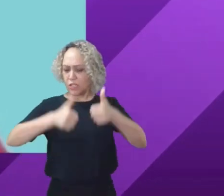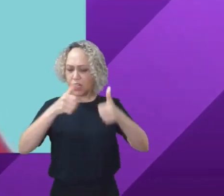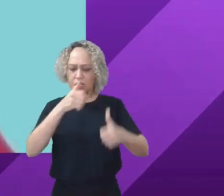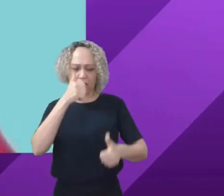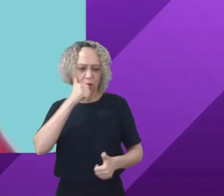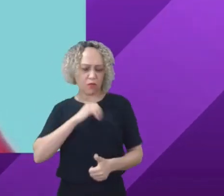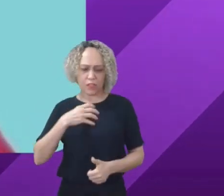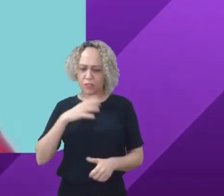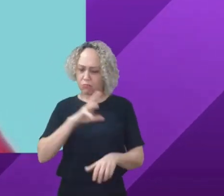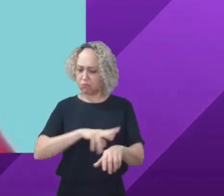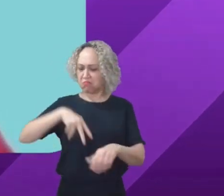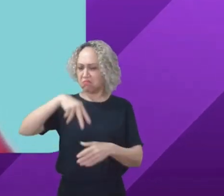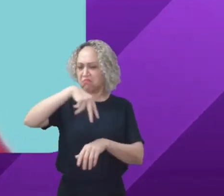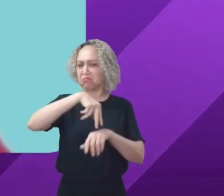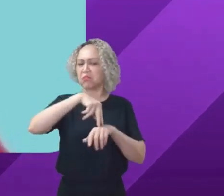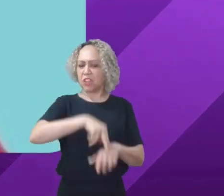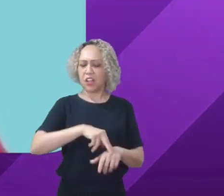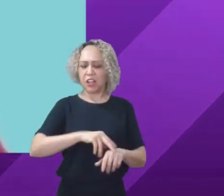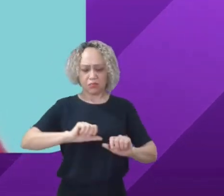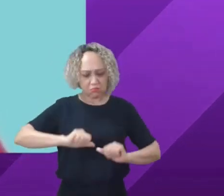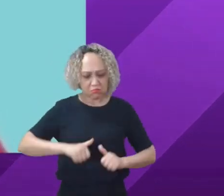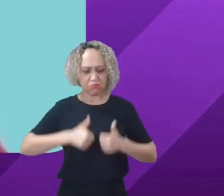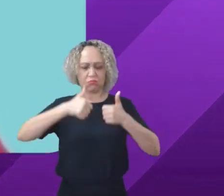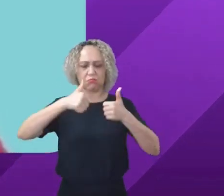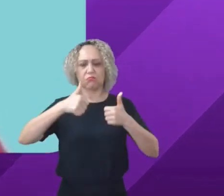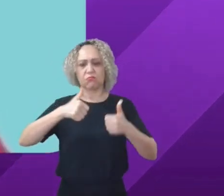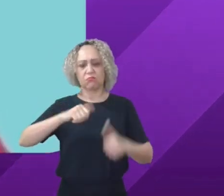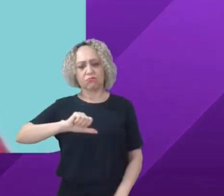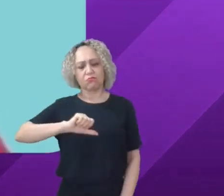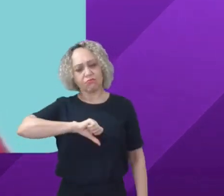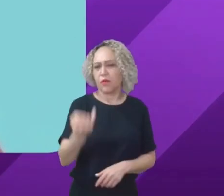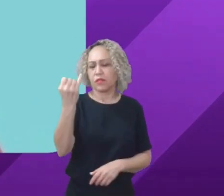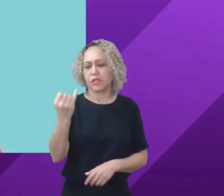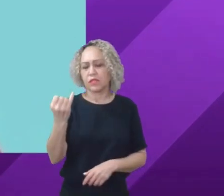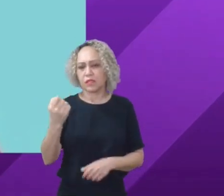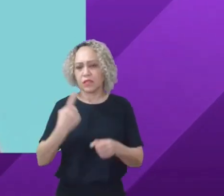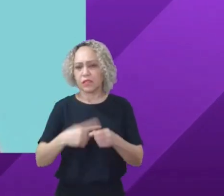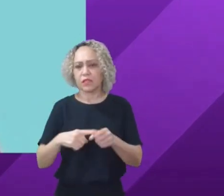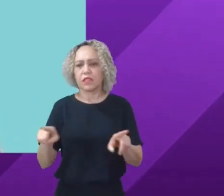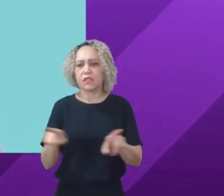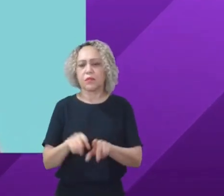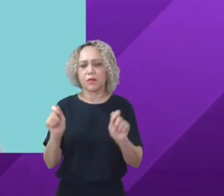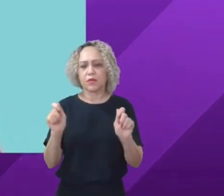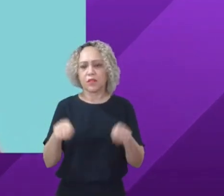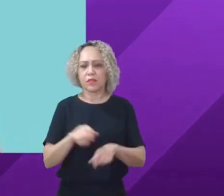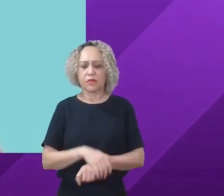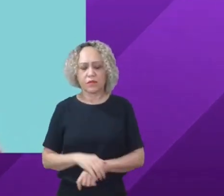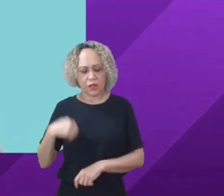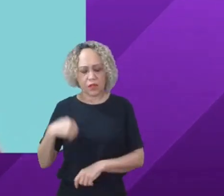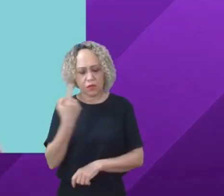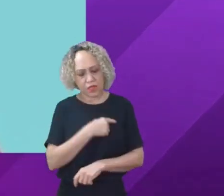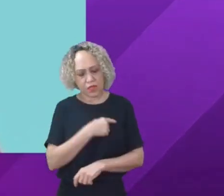mais com autoestima mais elevado. E isso tudo é uma questão de saúde. A gente pode estar trabalhando na